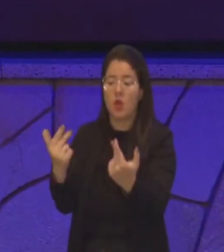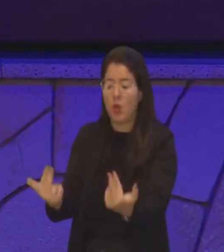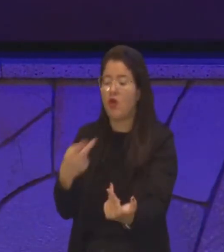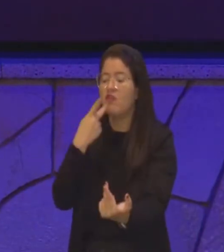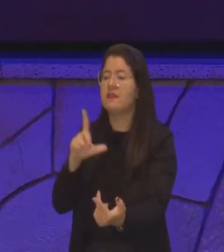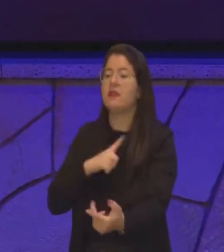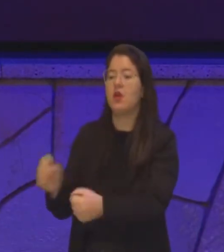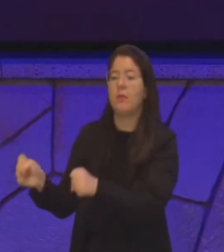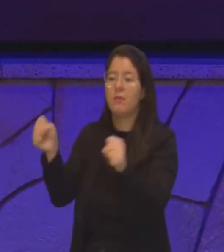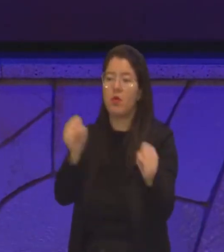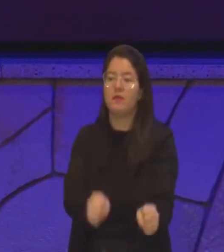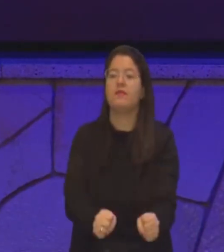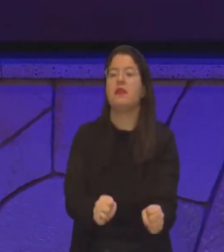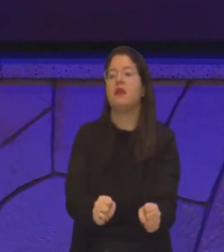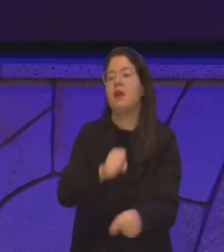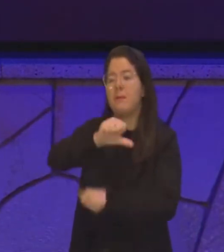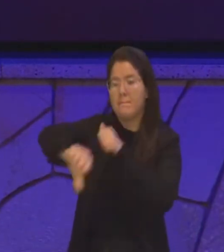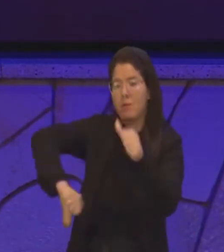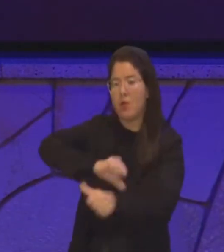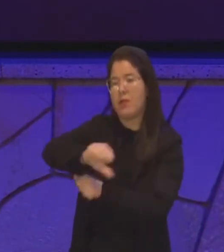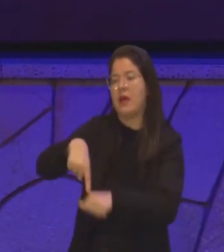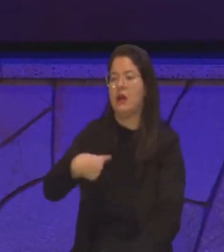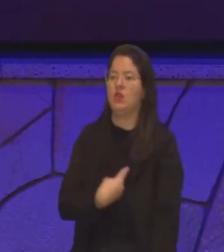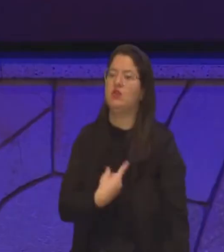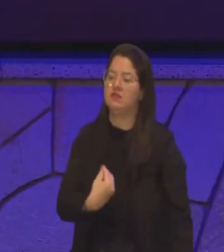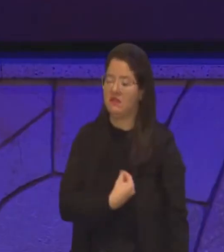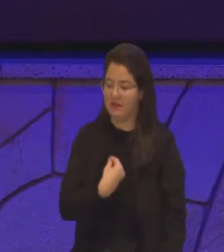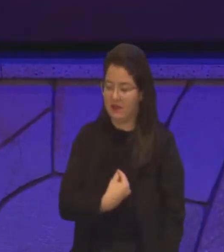poder de nos transformar.